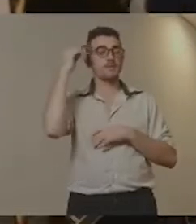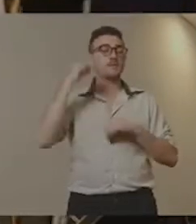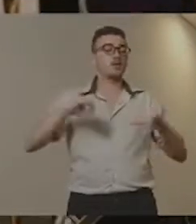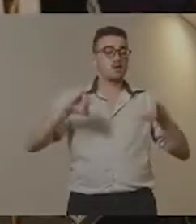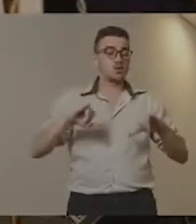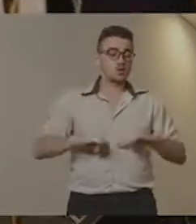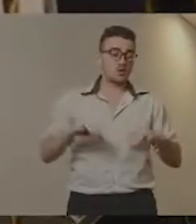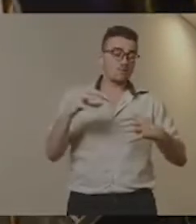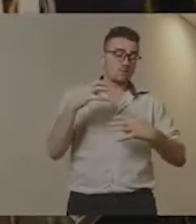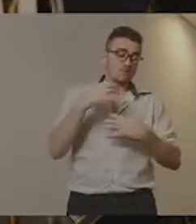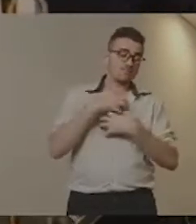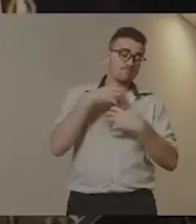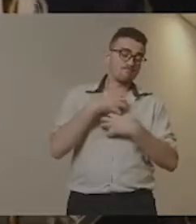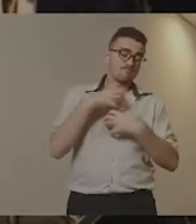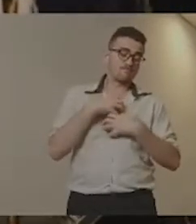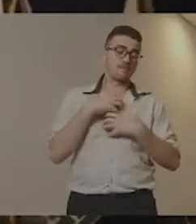da pandemia.